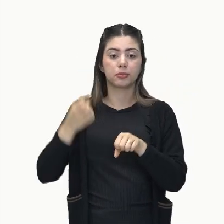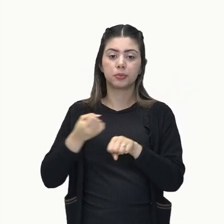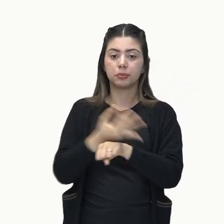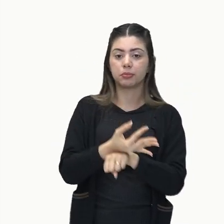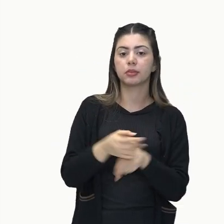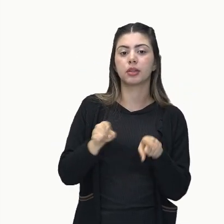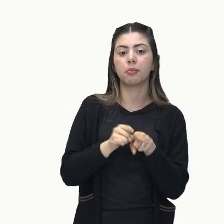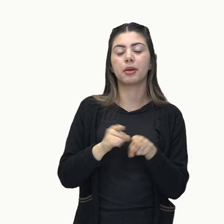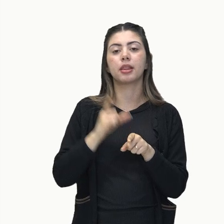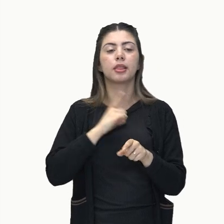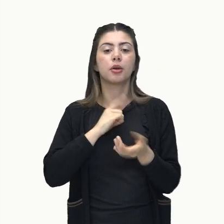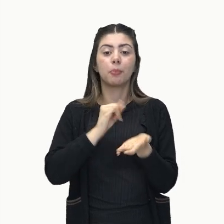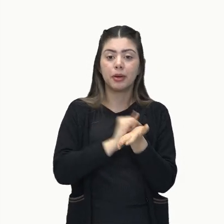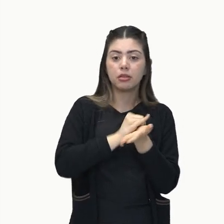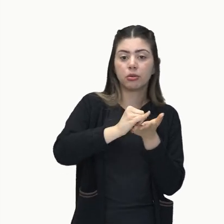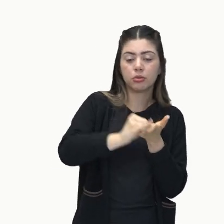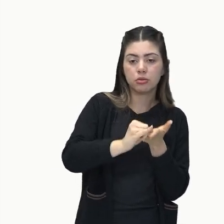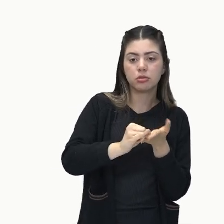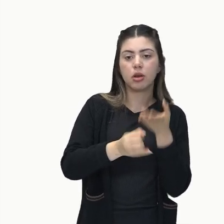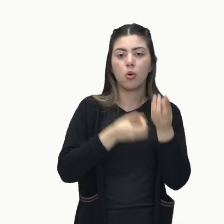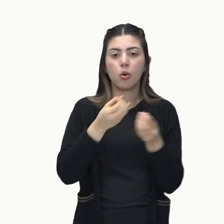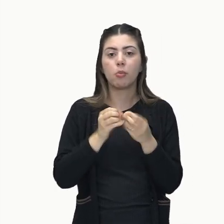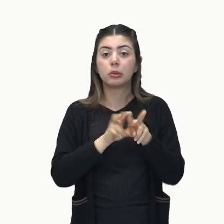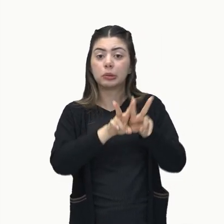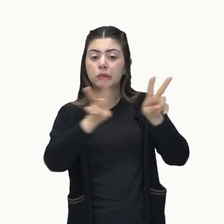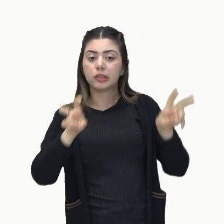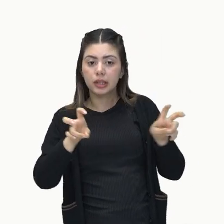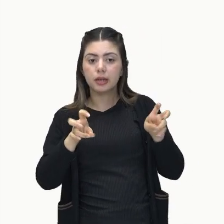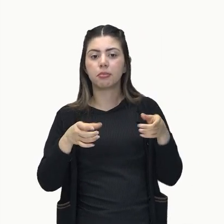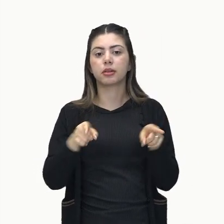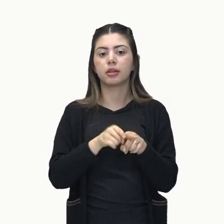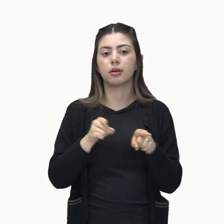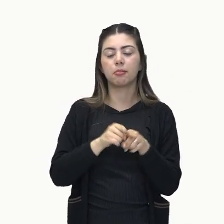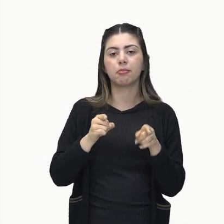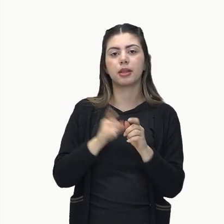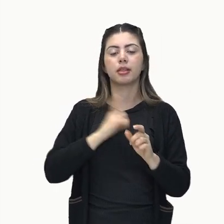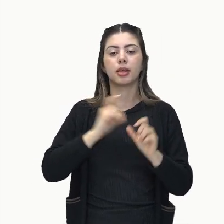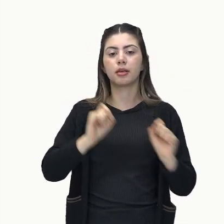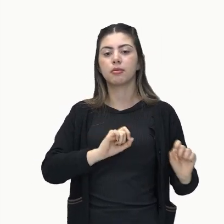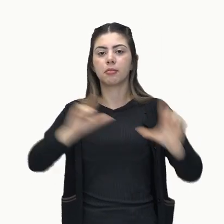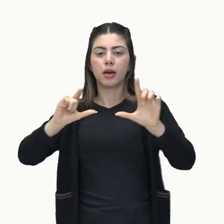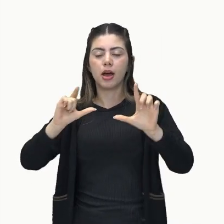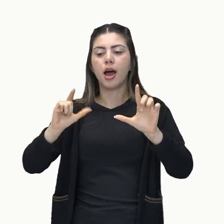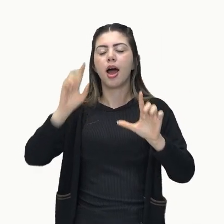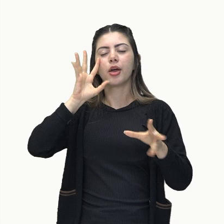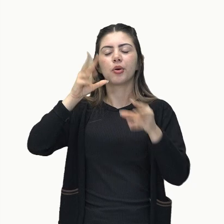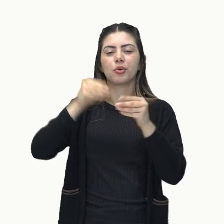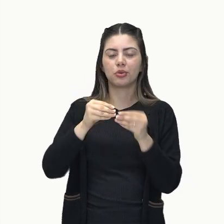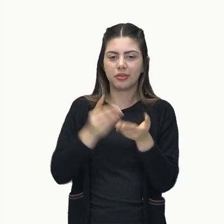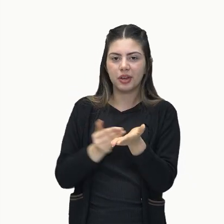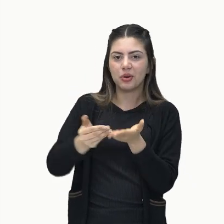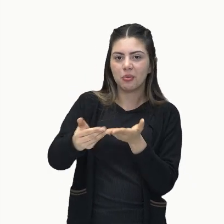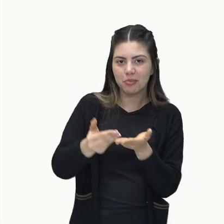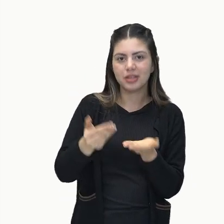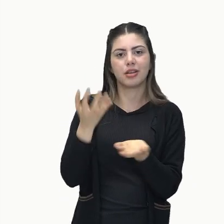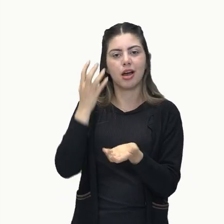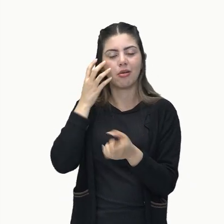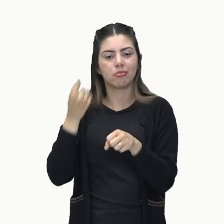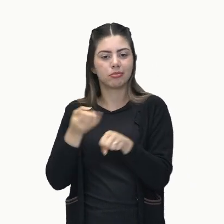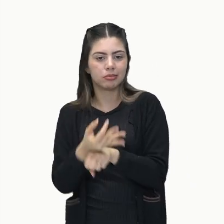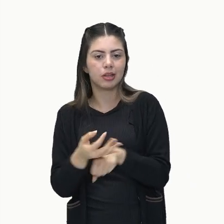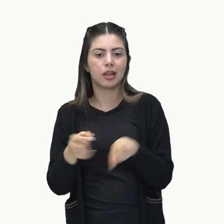público ao assunto, uma vinheta transitória para avisar que vai começar, o programa em si, falar sobre todo o tema